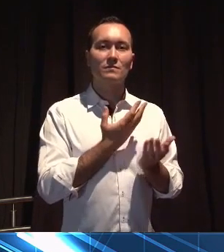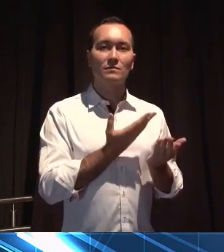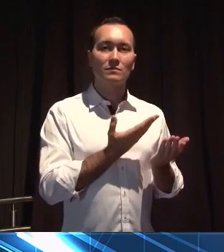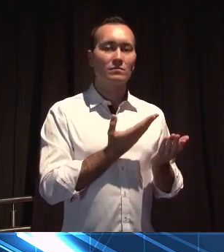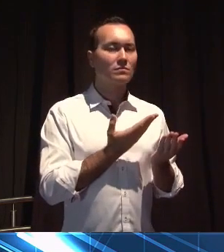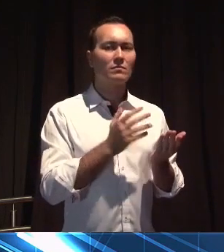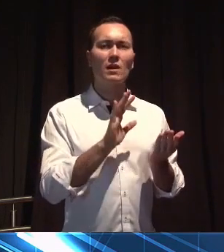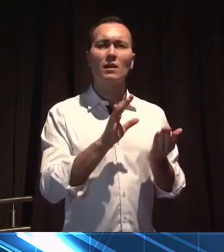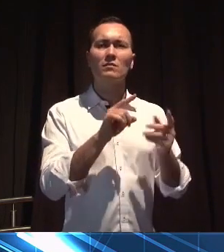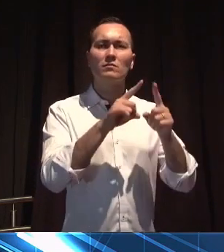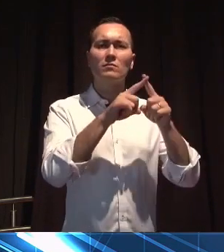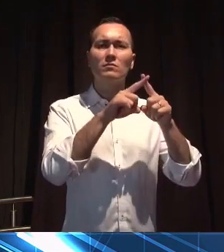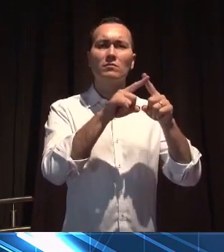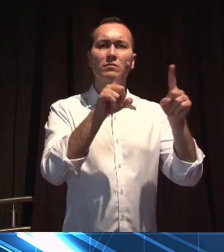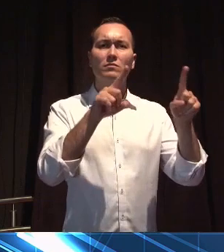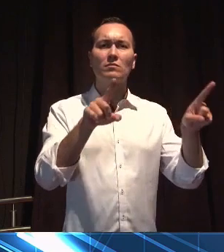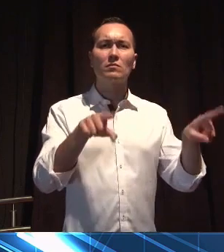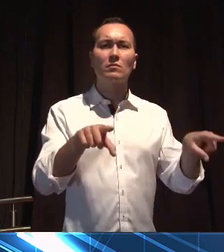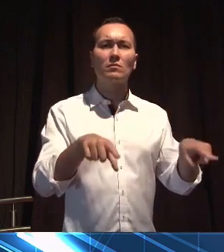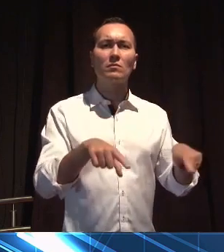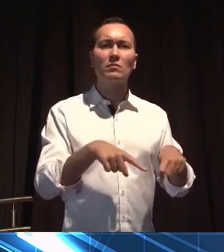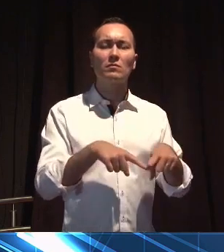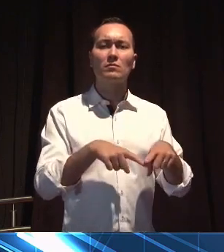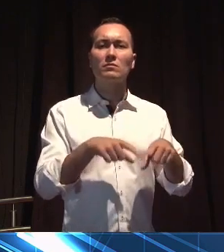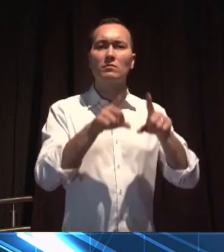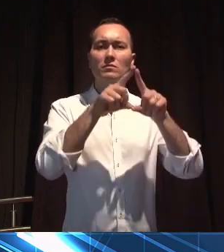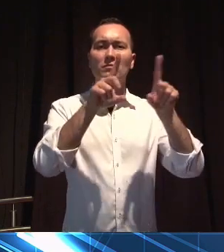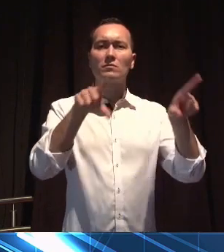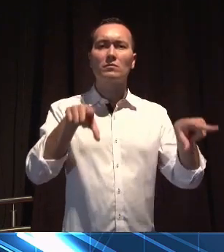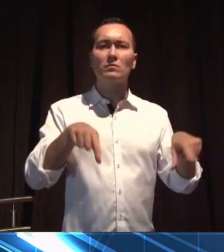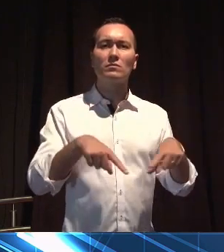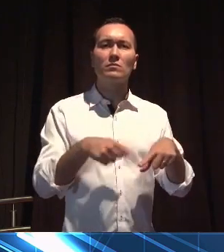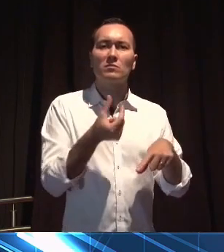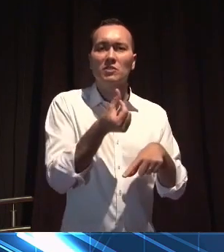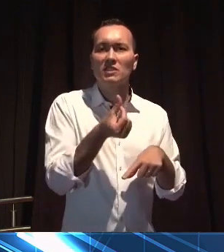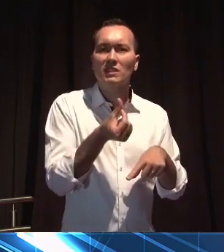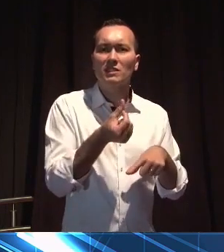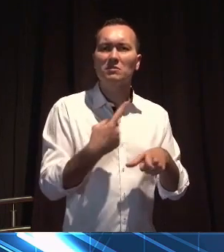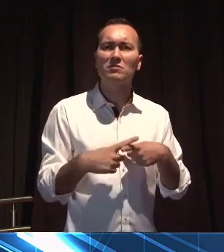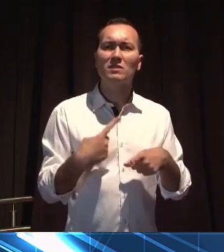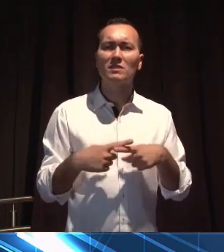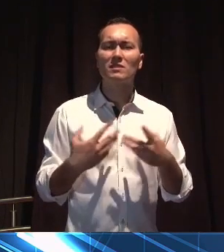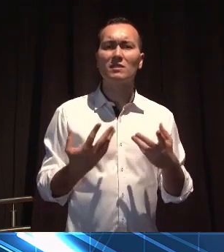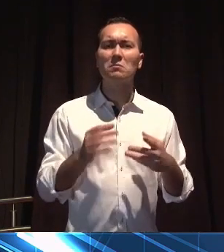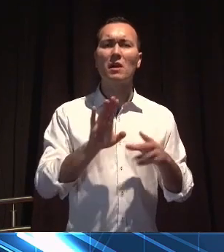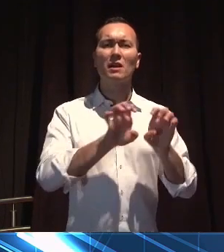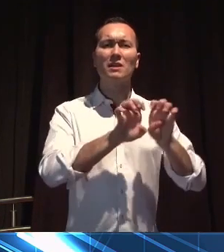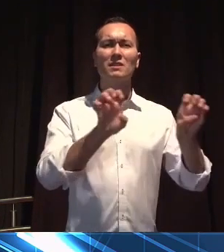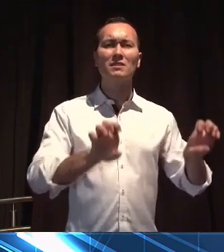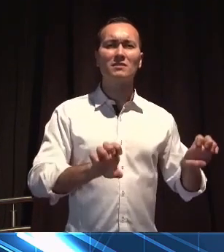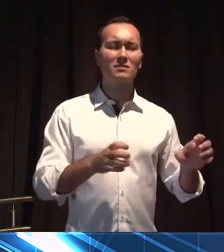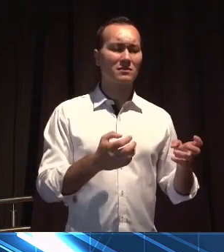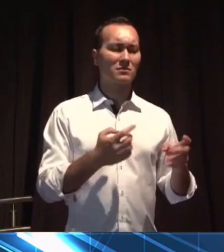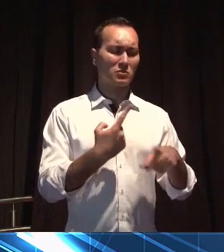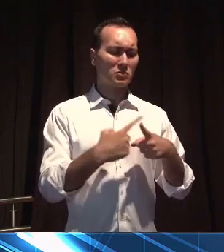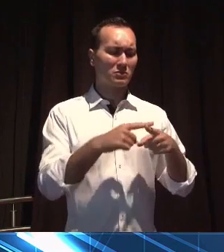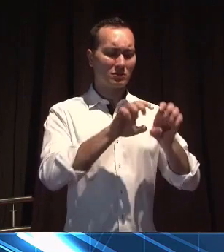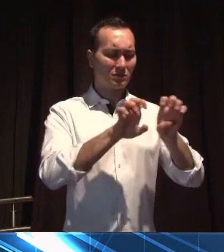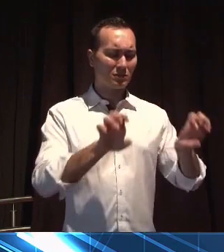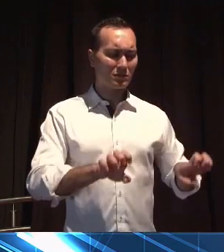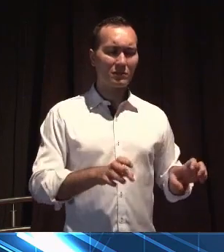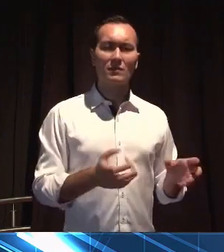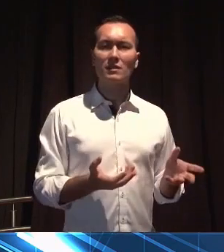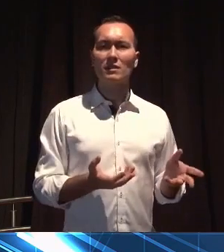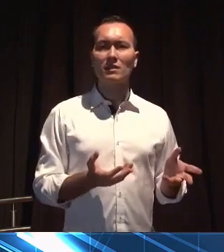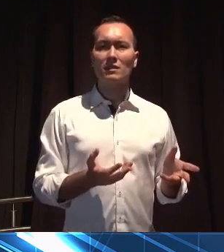muito sentido porque que é hexágono seis lados aí sei lá e por que arquitetura Assim na verdade tem a ver com a maneira como a gente organiza o código